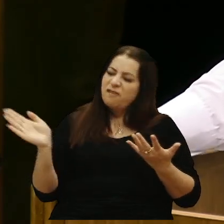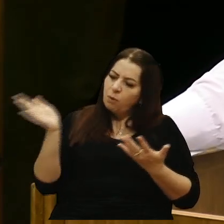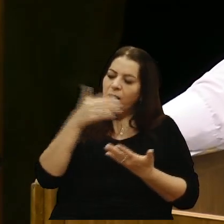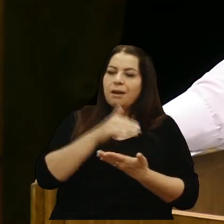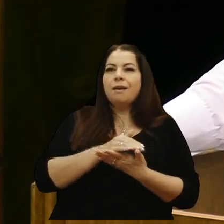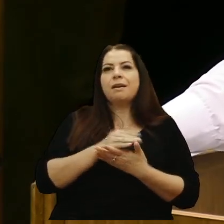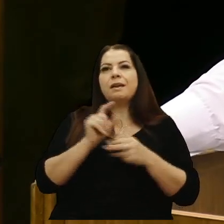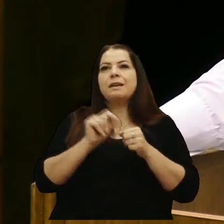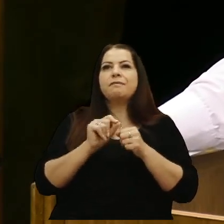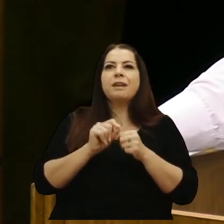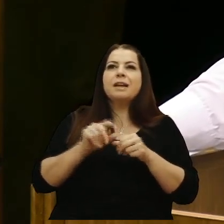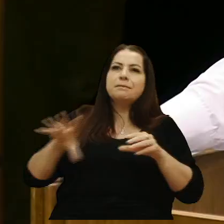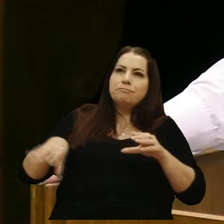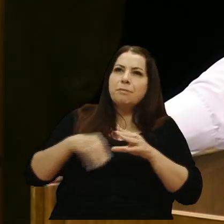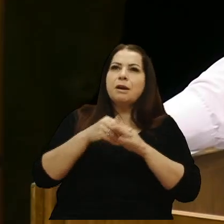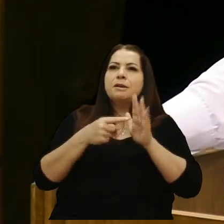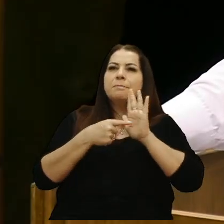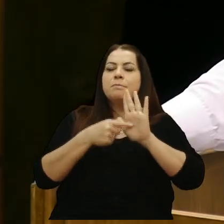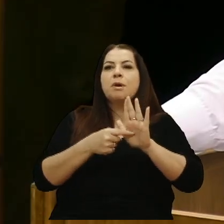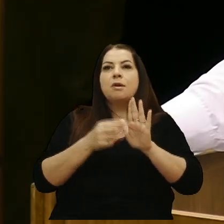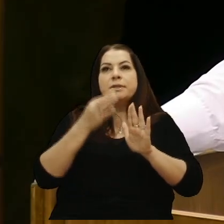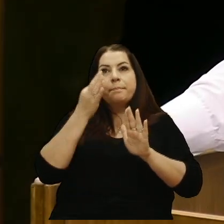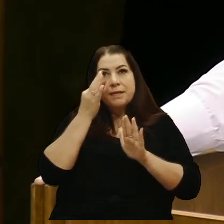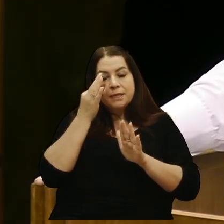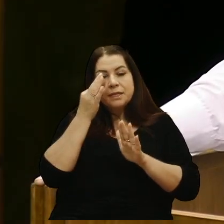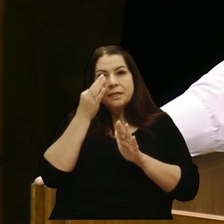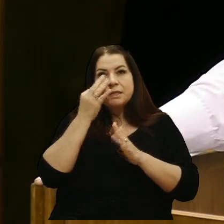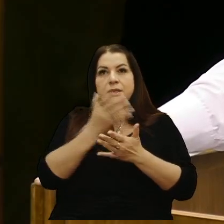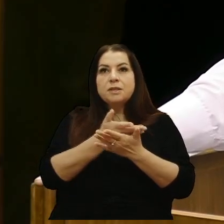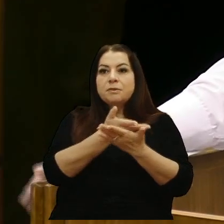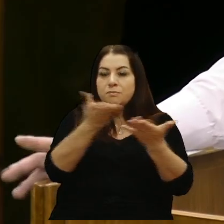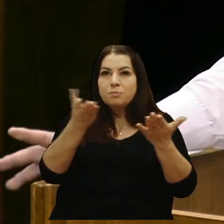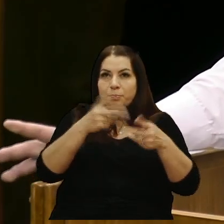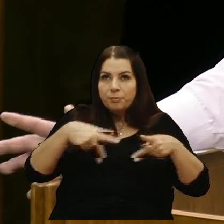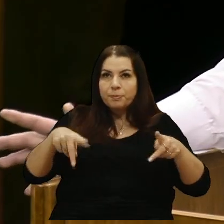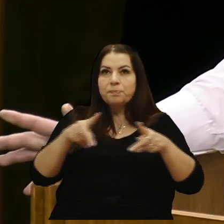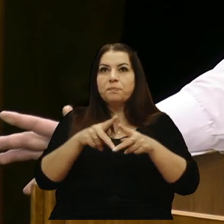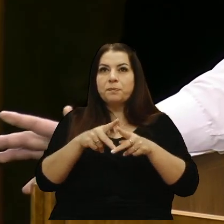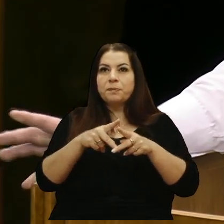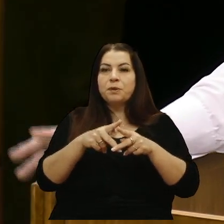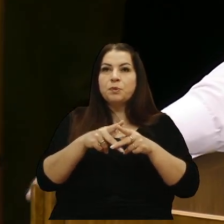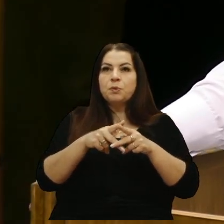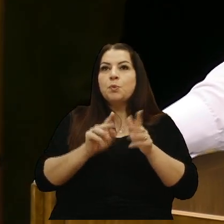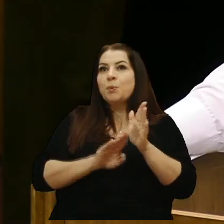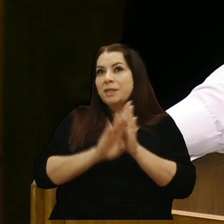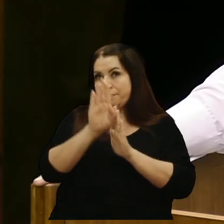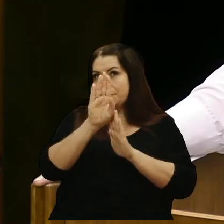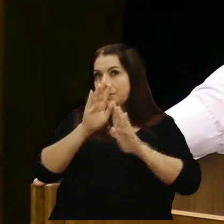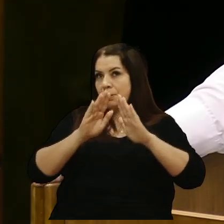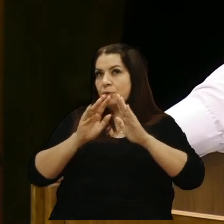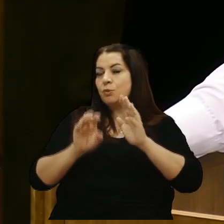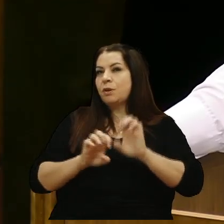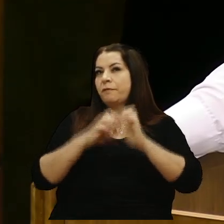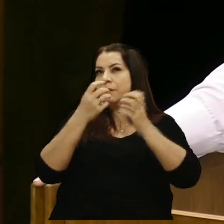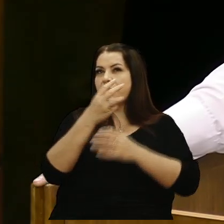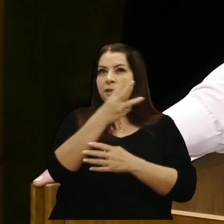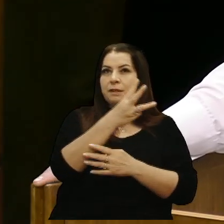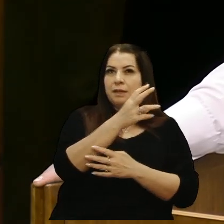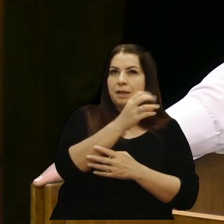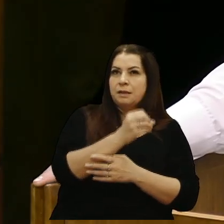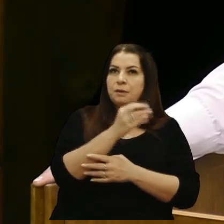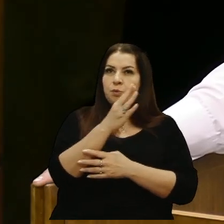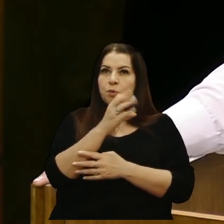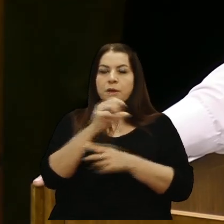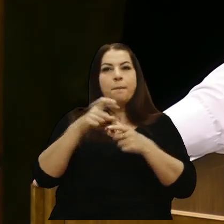lá, façam parte, mostrem presença diante do povo. O crescimento do evento tem sido de 30% a